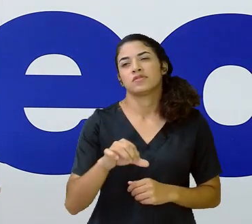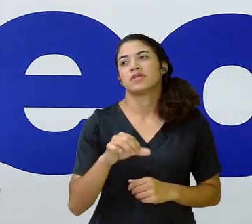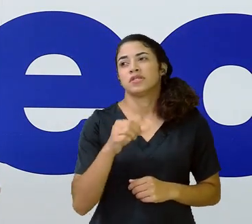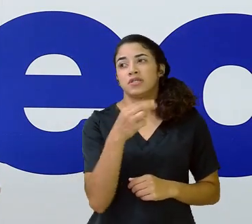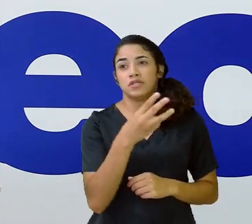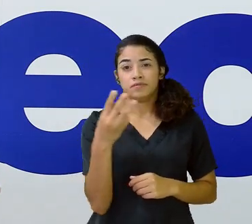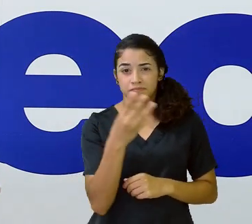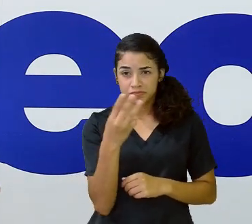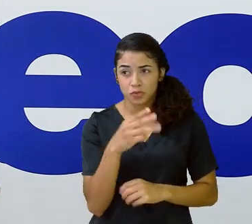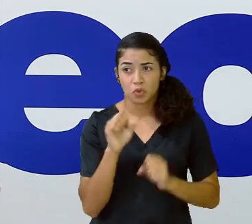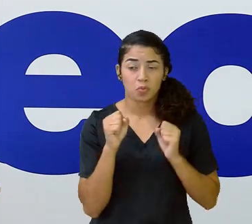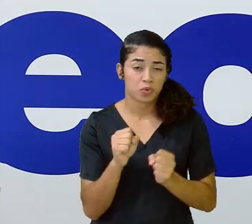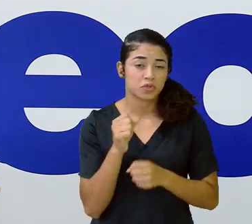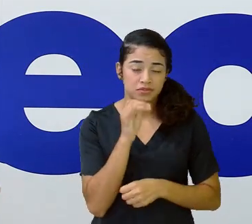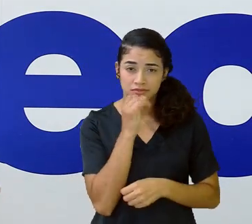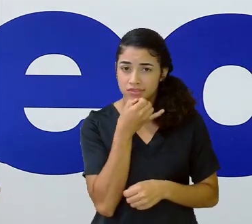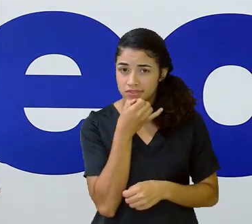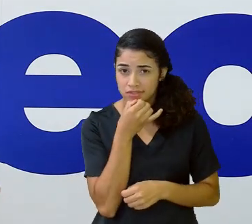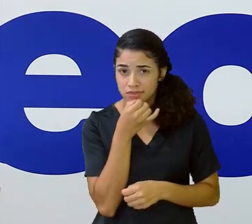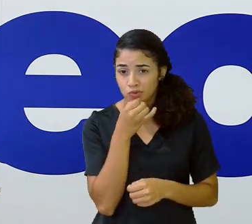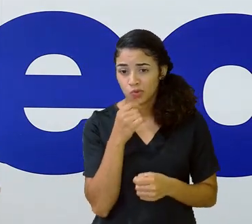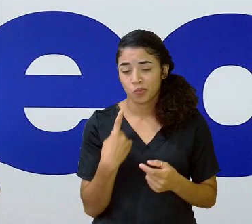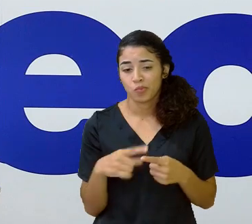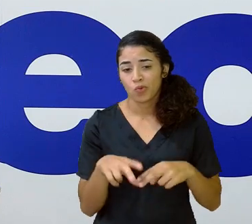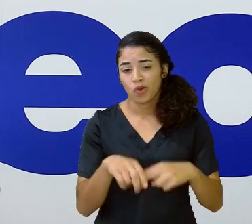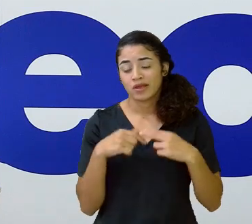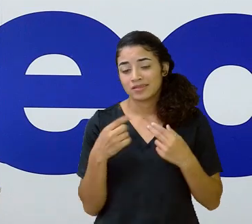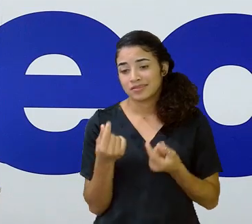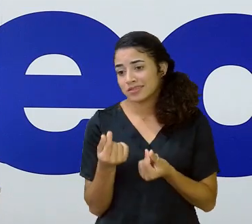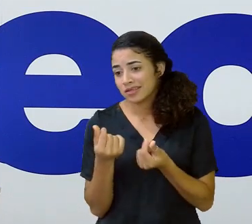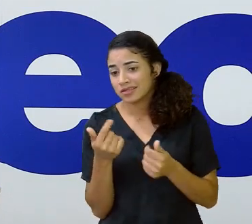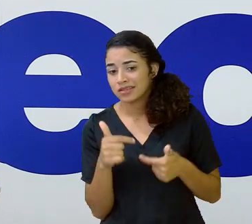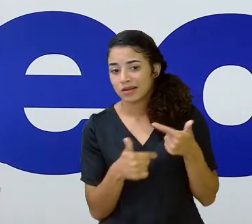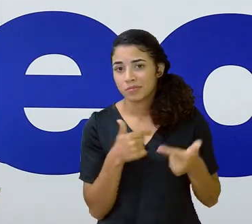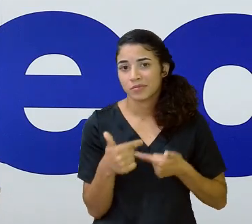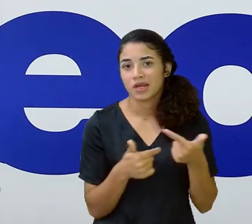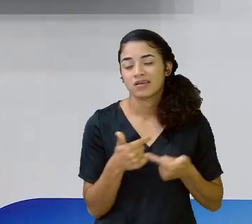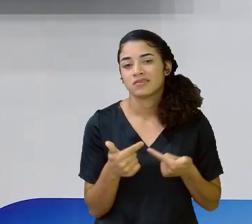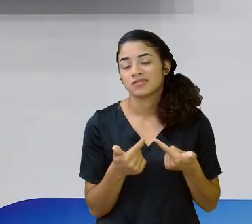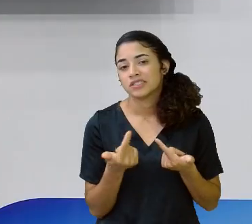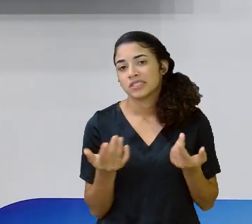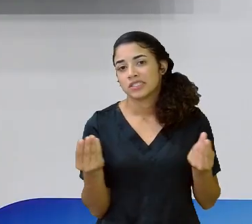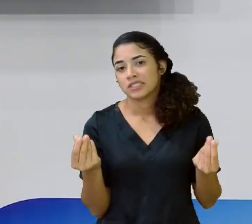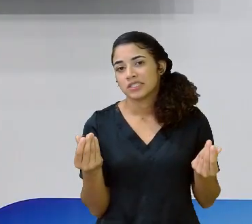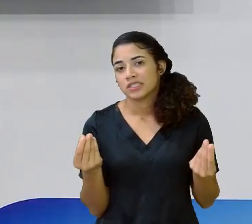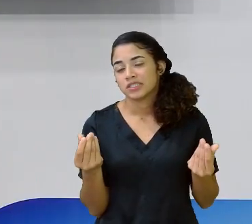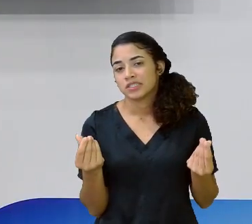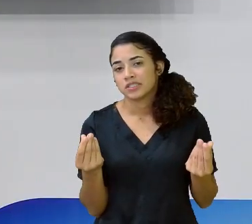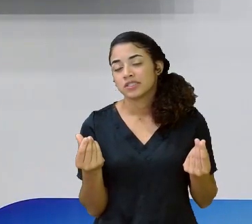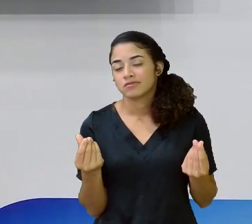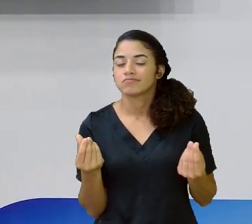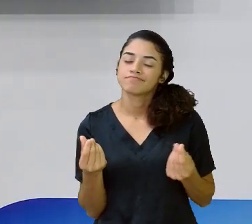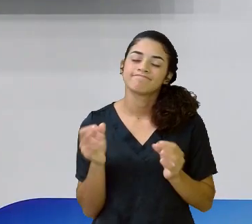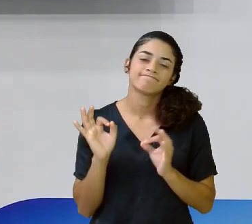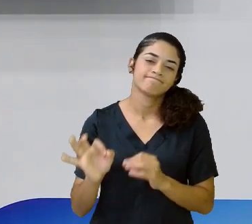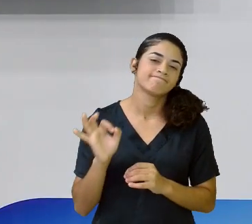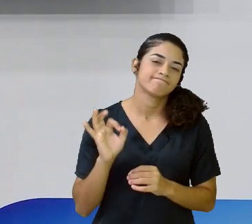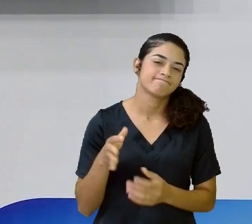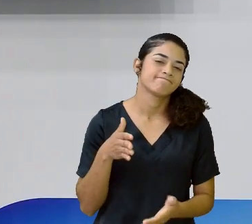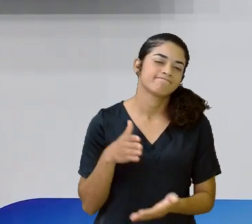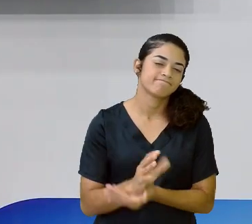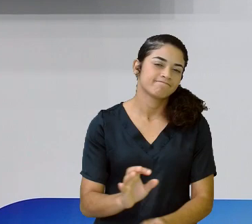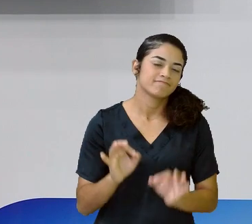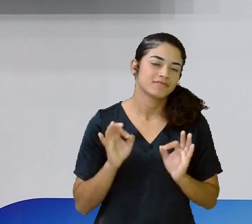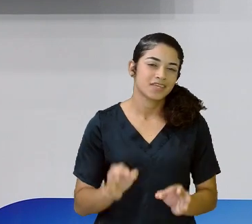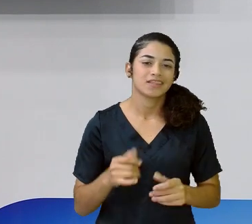1933, deveriam estar tristes, será, pelas condições de trabalho? Justamente, né, professor Giba? Isso mesmo que você falou. As